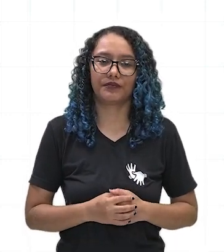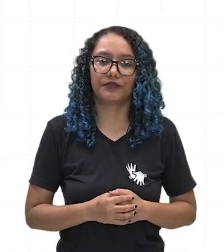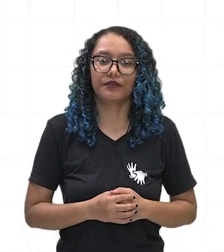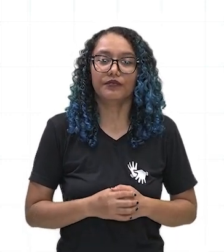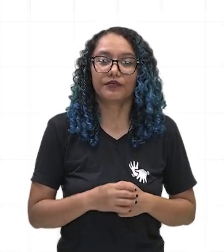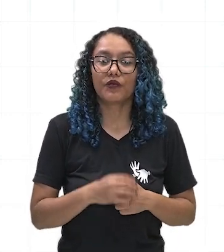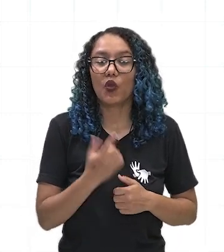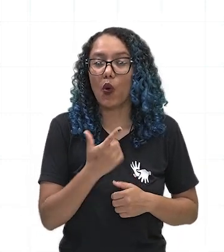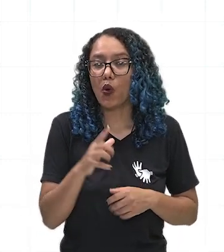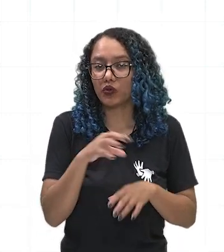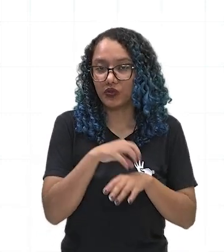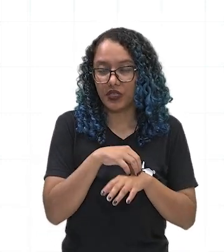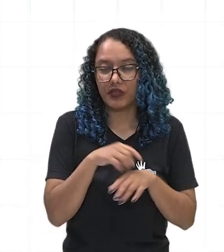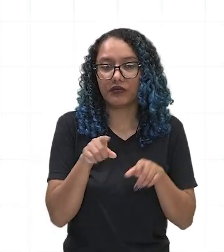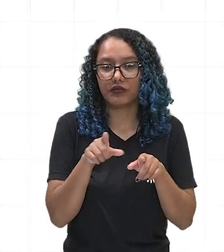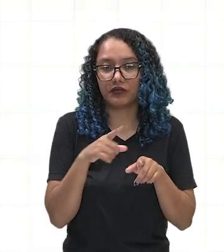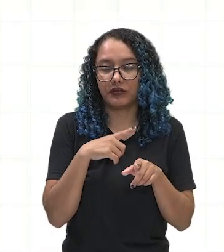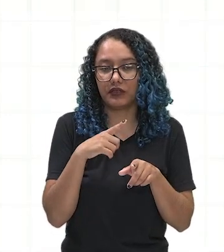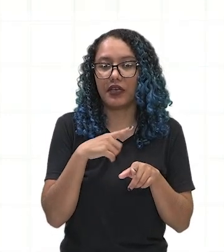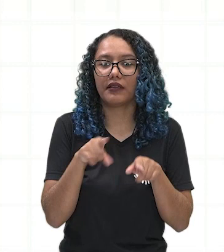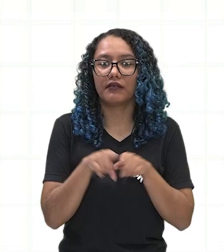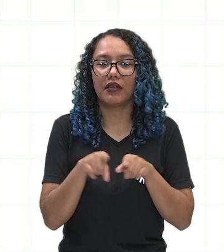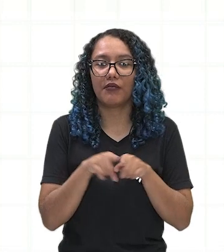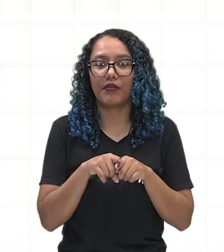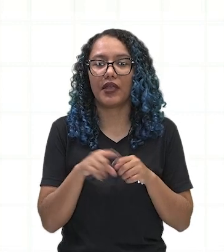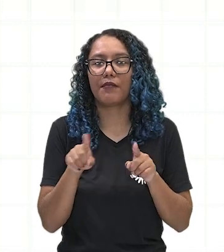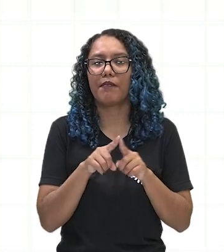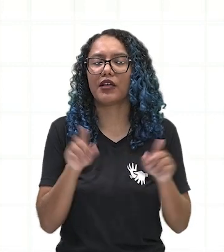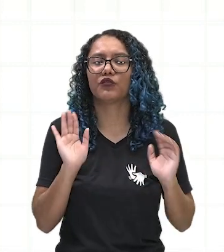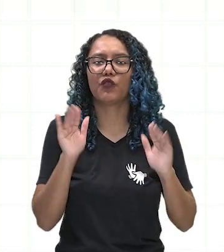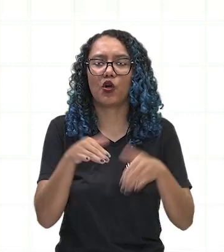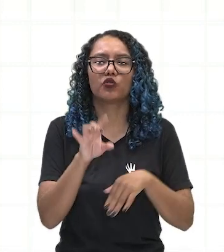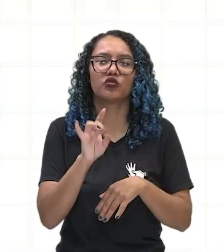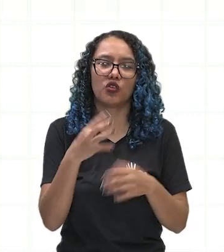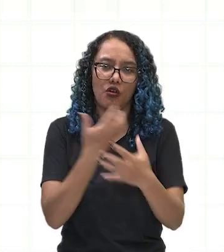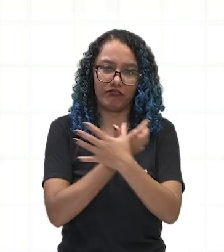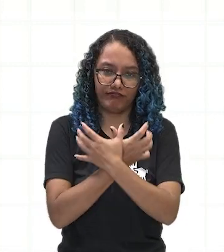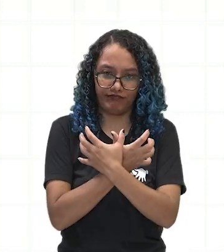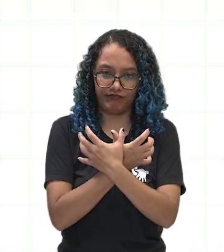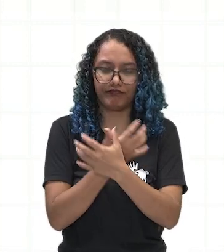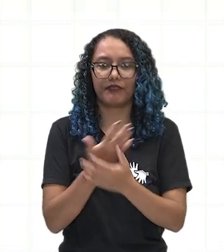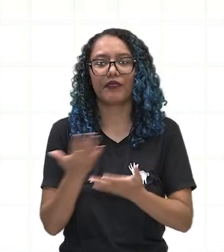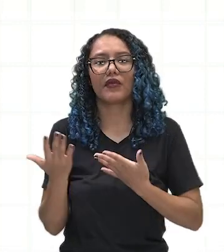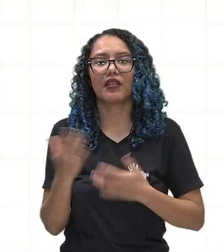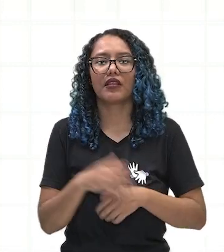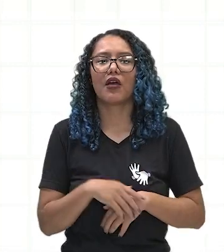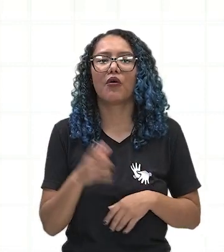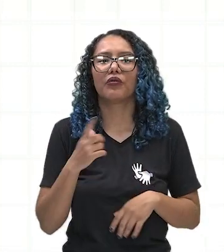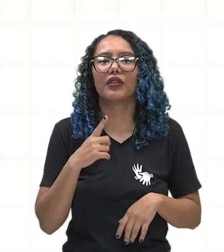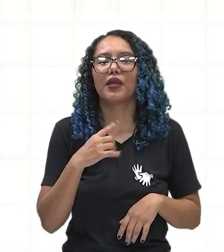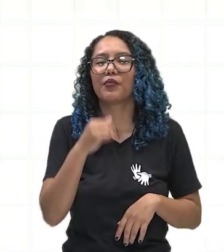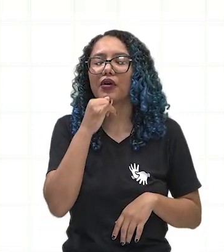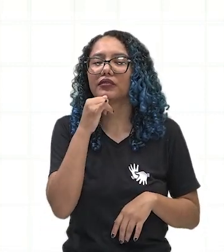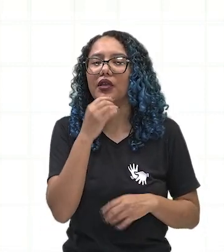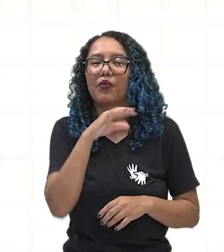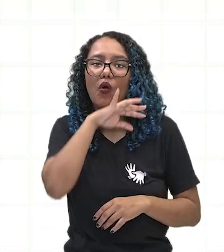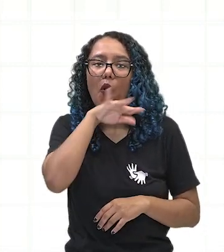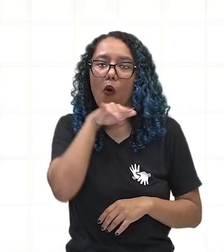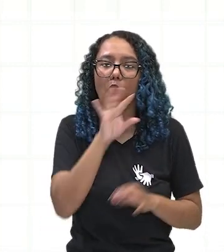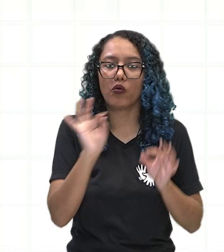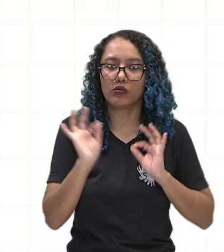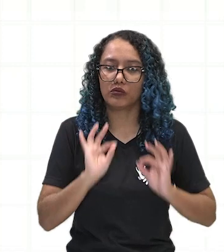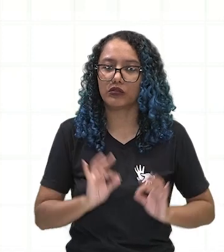alguns outros reinos, mas aqui a gente trouxe apenas o reino animal. Então, dentro desse reino animal, nós vamos encontrar, por exemplo,